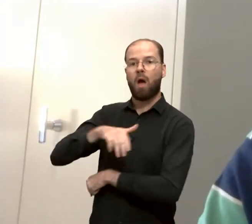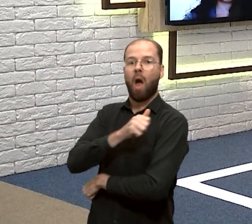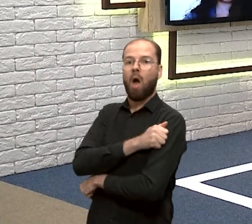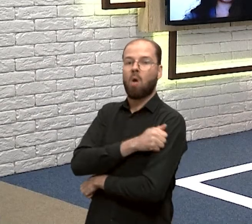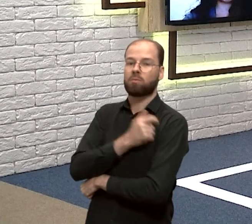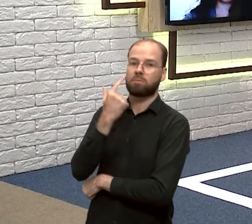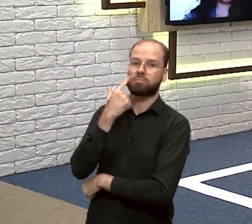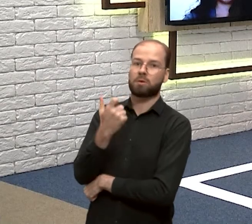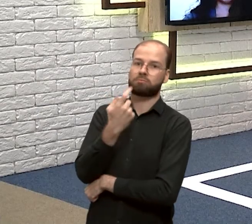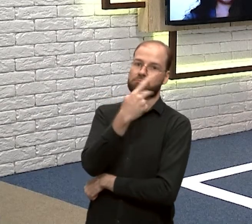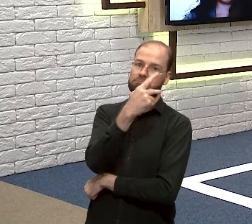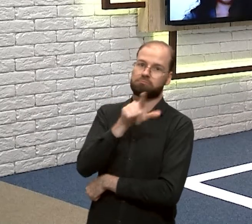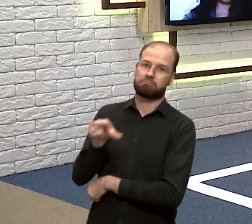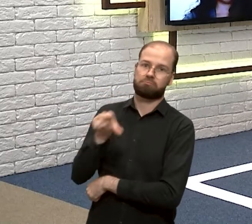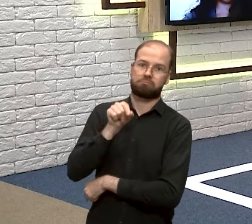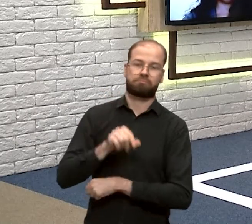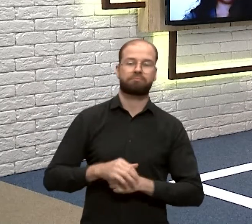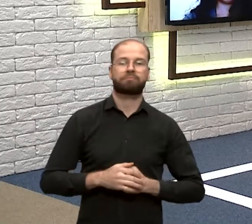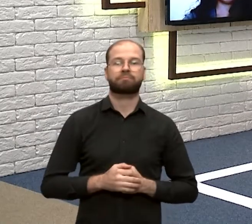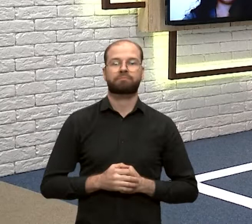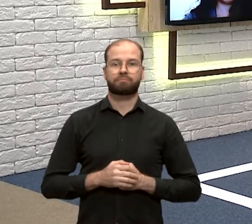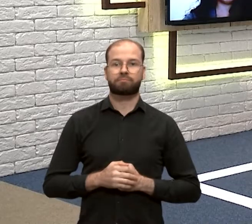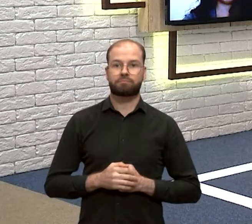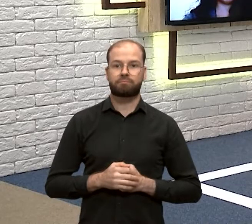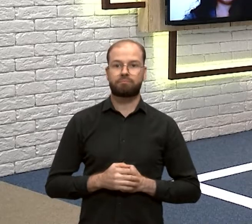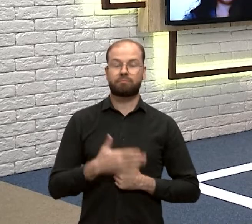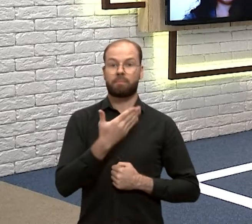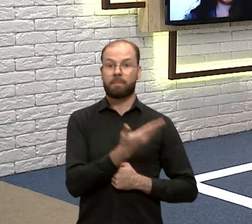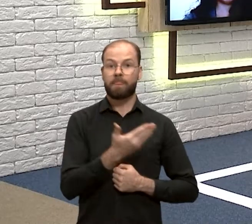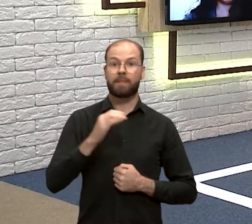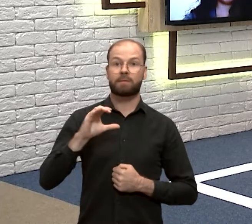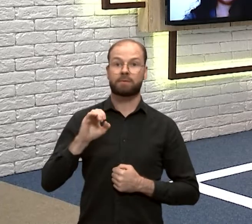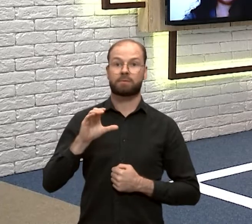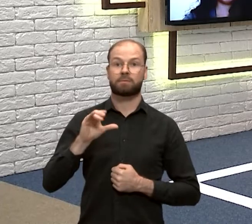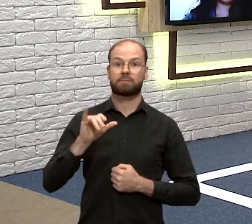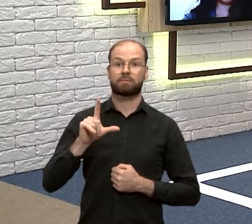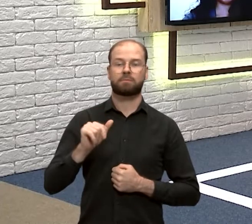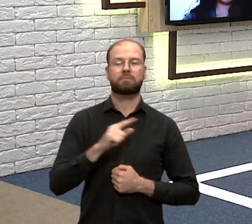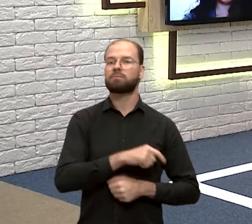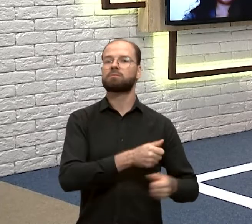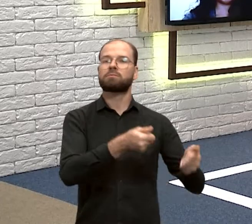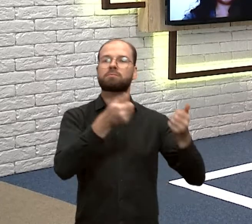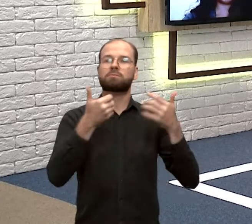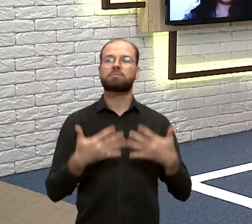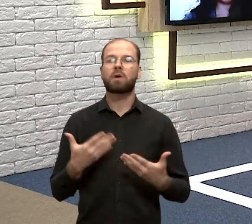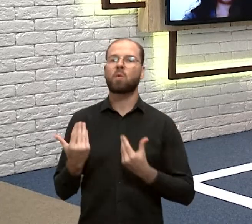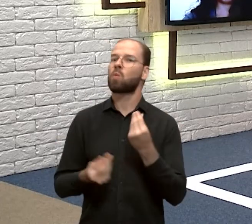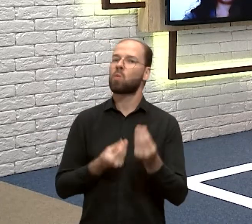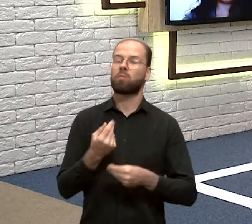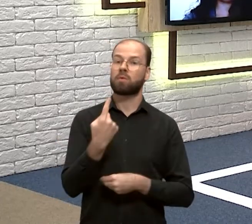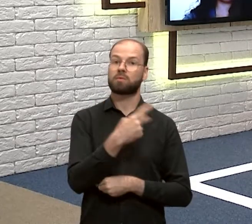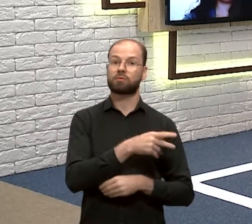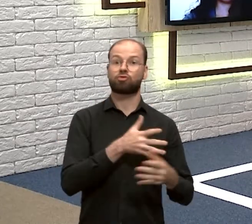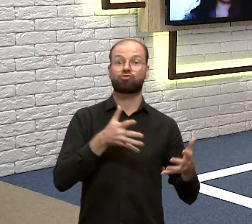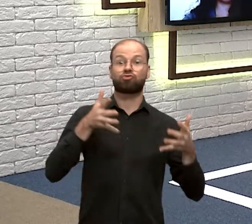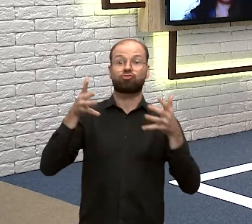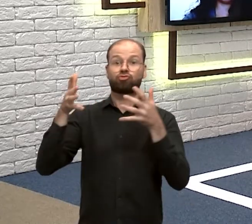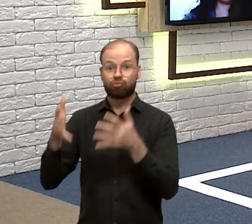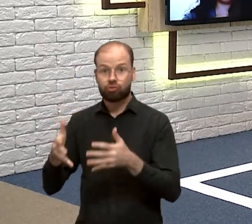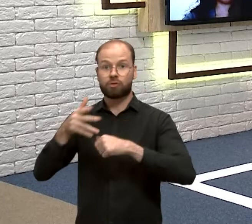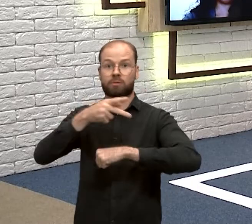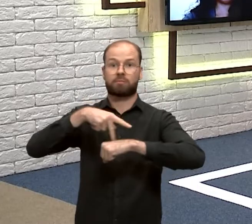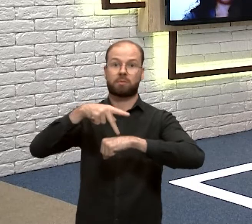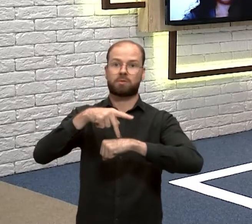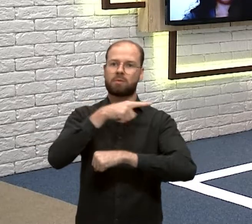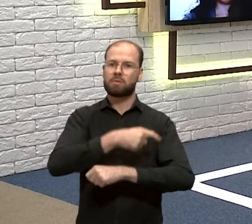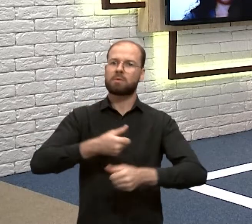Bom, Cecília, conta pra gente um pouquinho sobre a sua chegada no país. Você já falou um pouquinho que houve um problema em relação